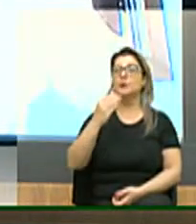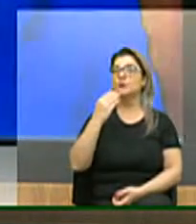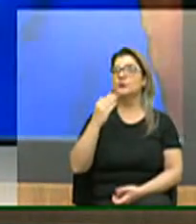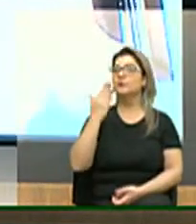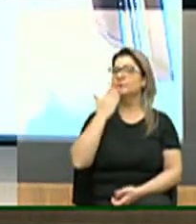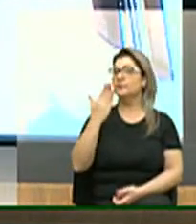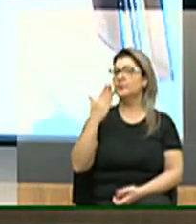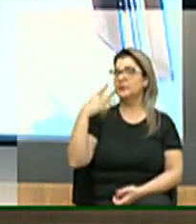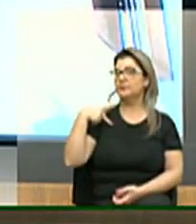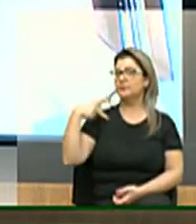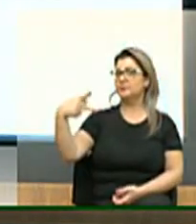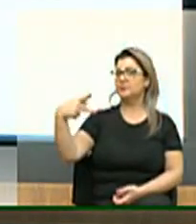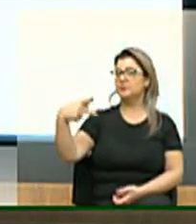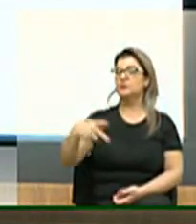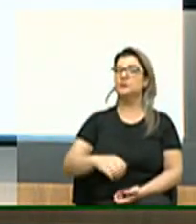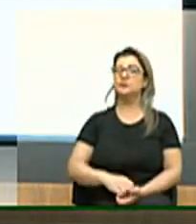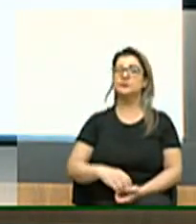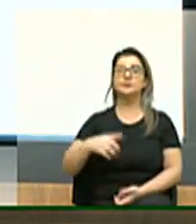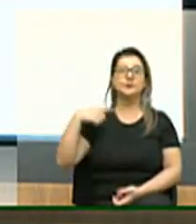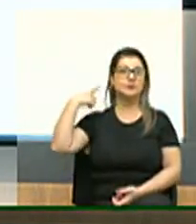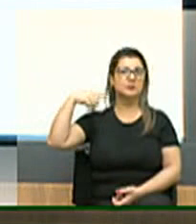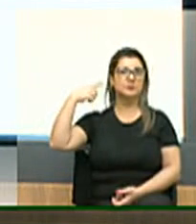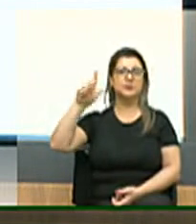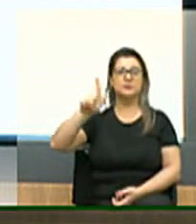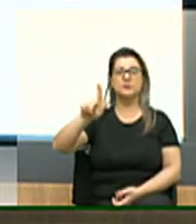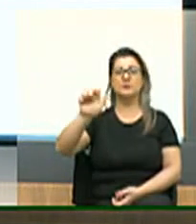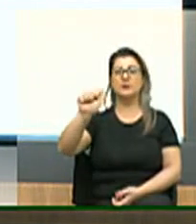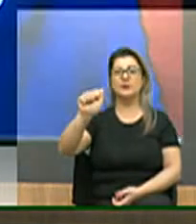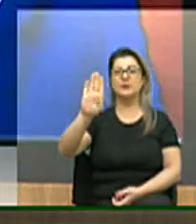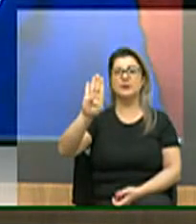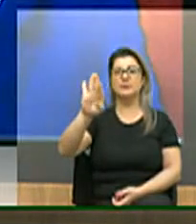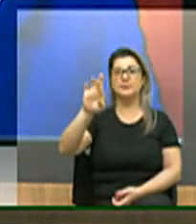Favorável, presidente. Deputado Gabriel sim. Souza?